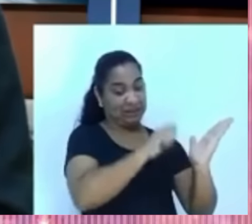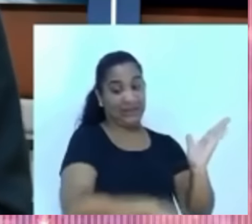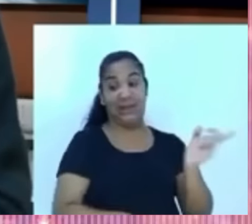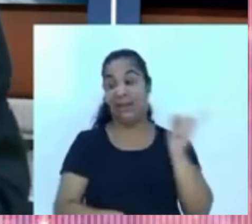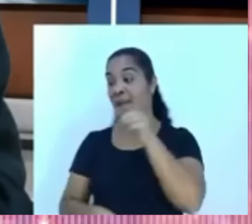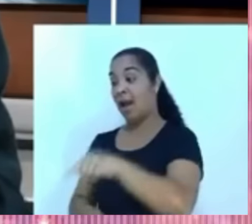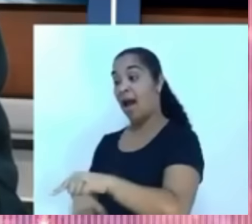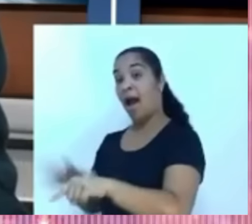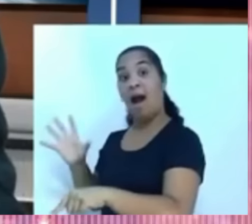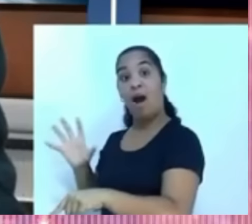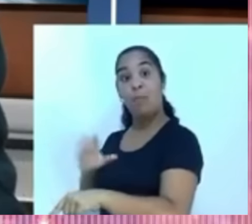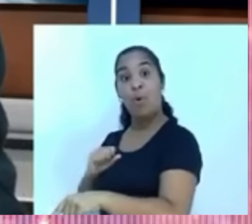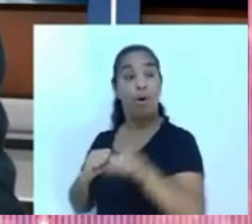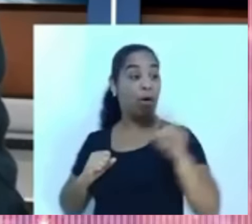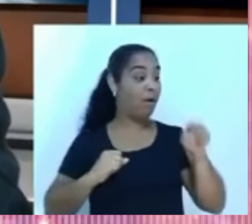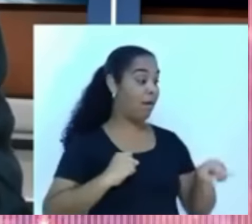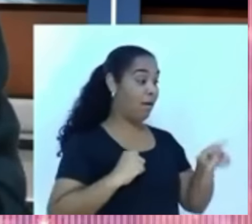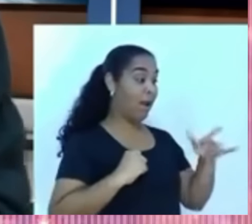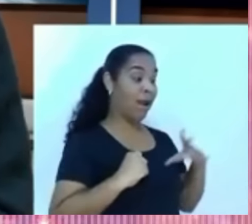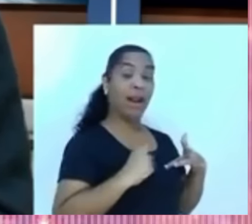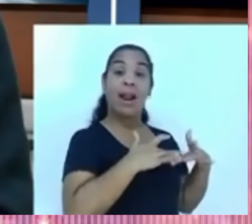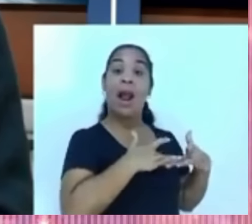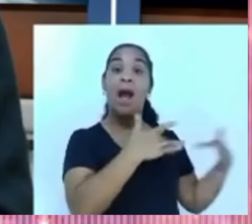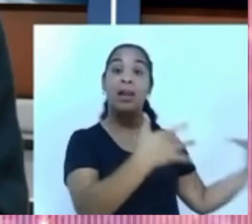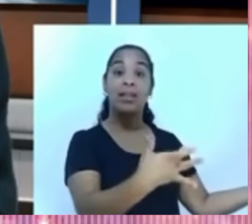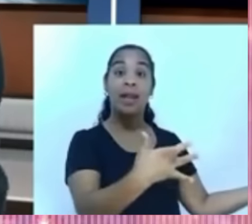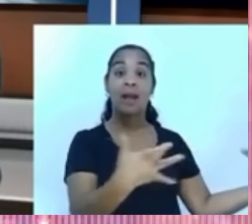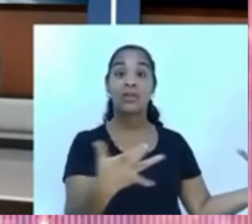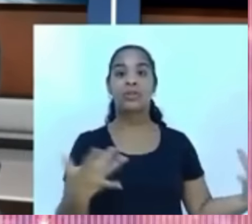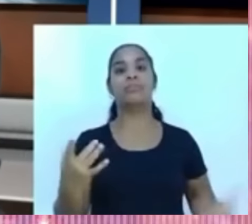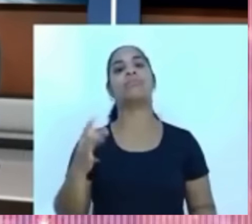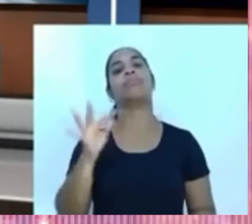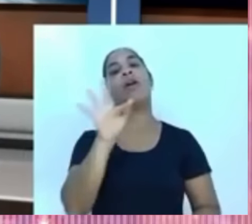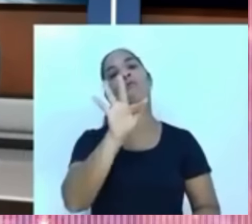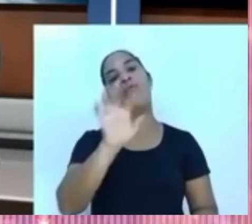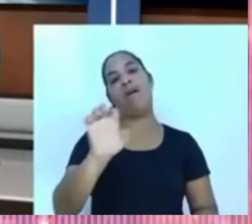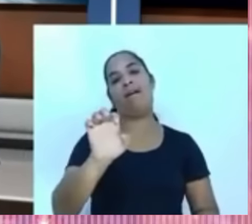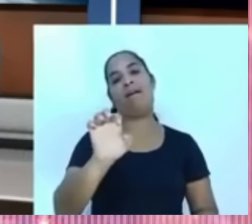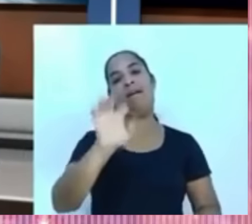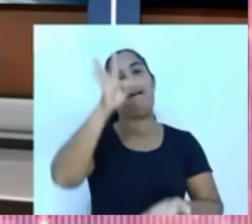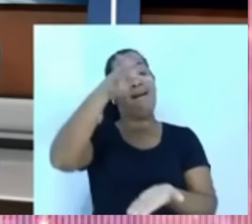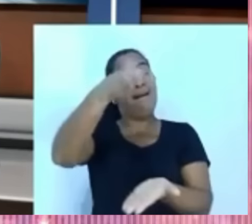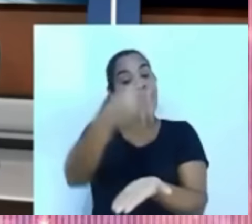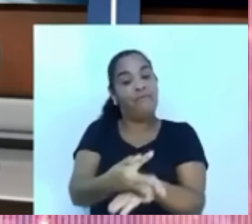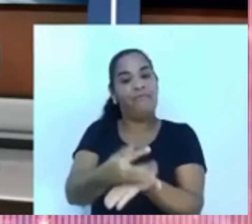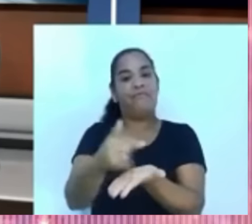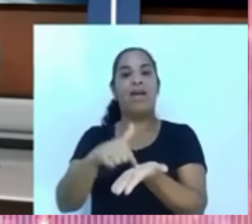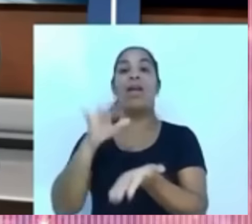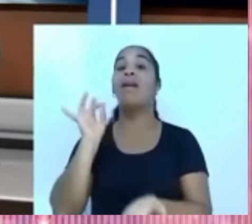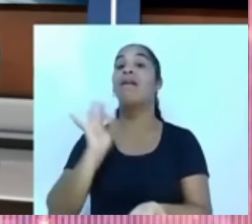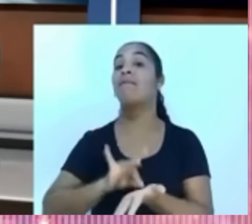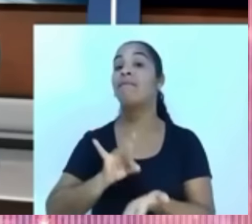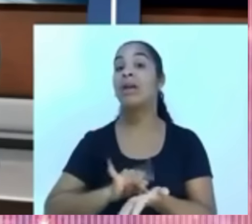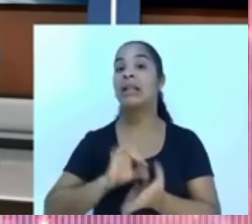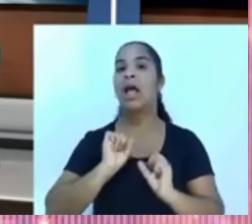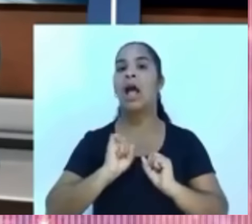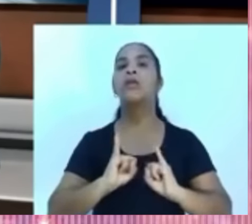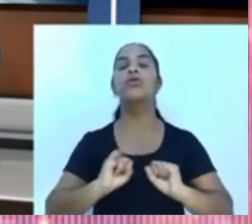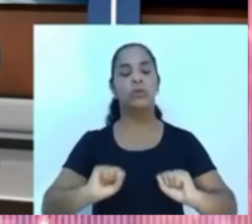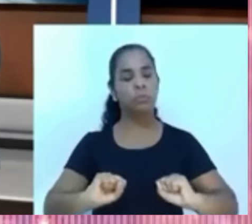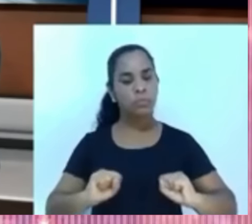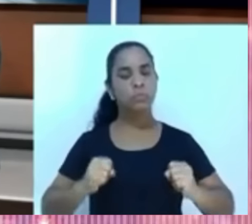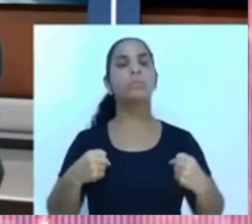caridade a fé a fé que é somente é legítima quando pode enfrentar Face